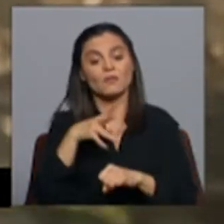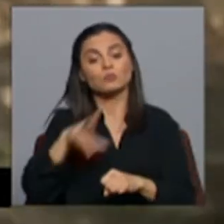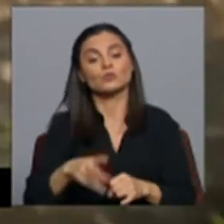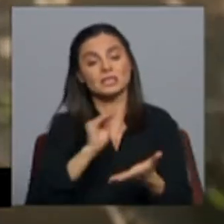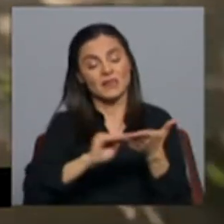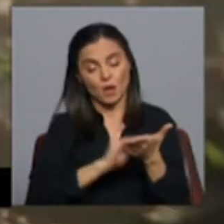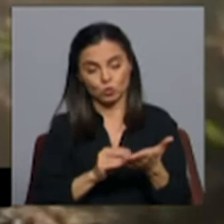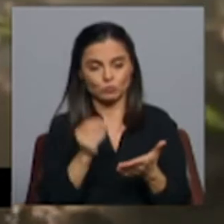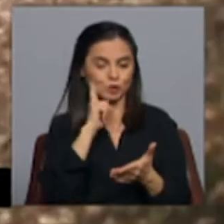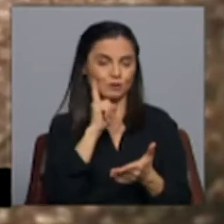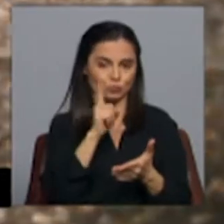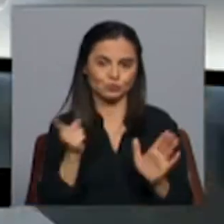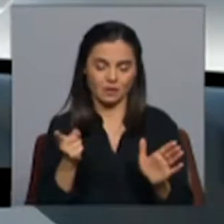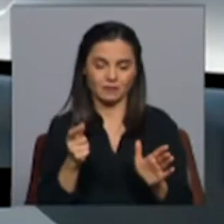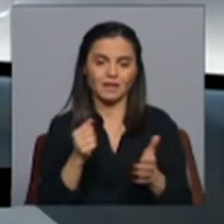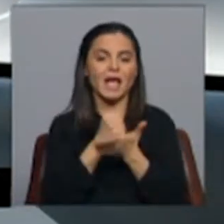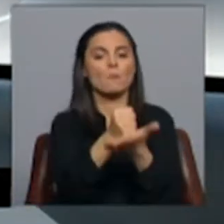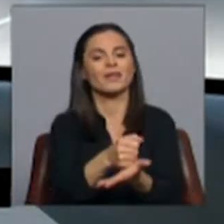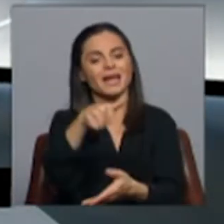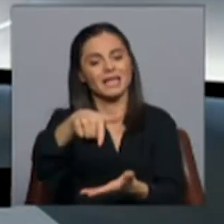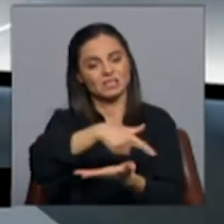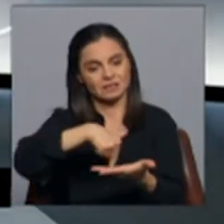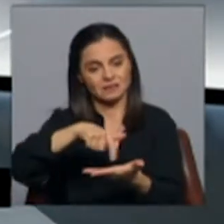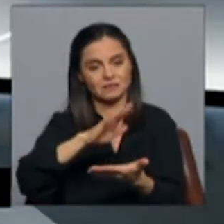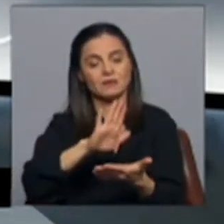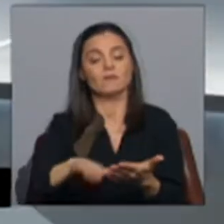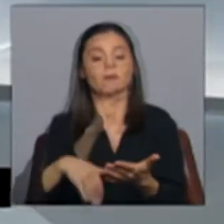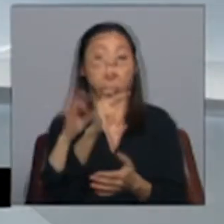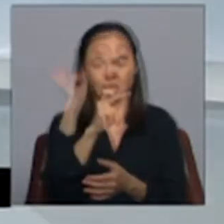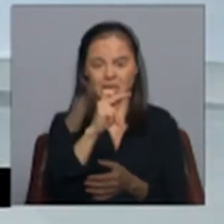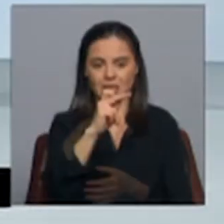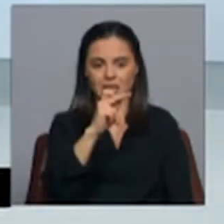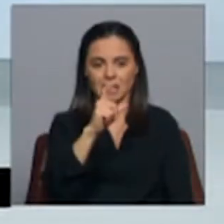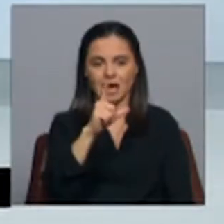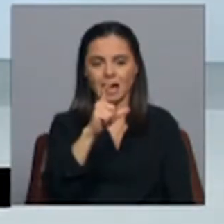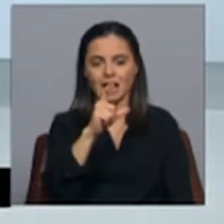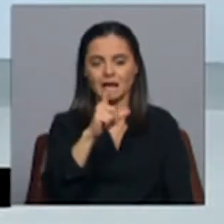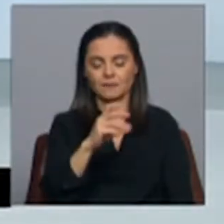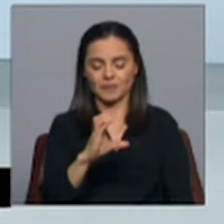aqui um papel importante. Muito importante em apoiar este disco. Sempre um gosto, Álvaro. Obrigado, obrigada, Sandra, até para a semana.